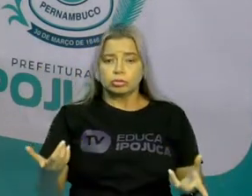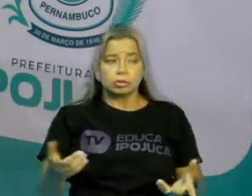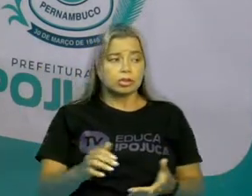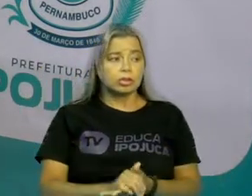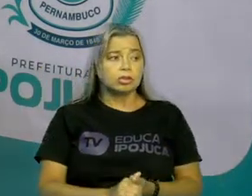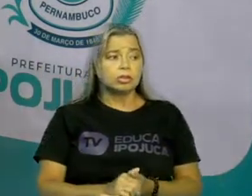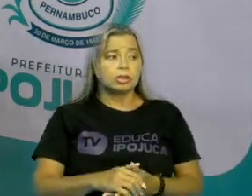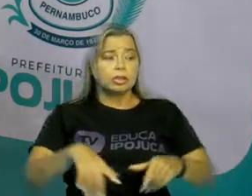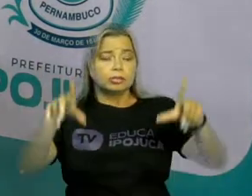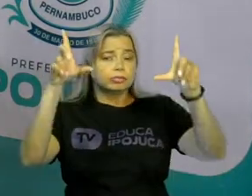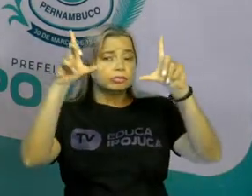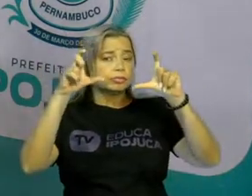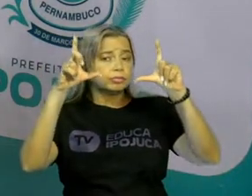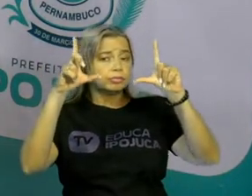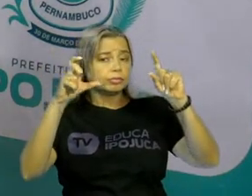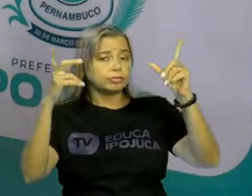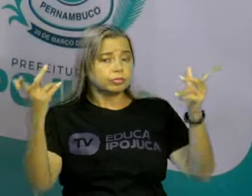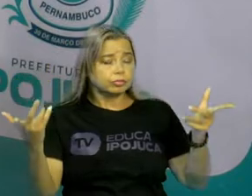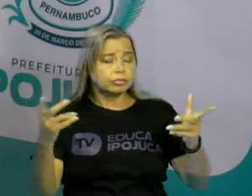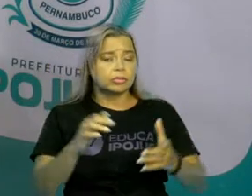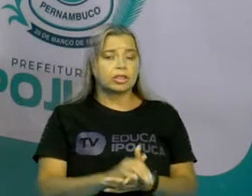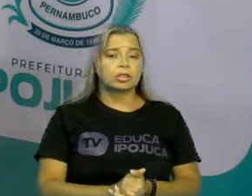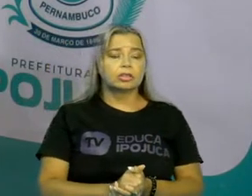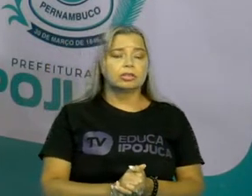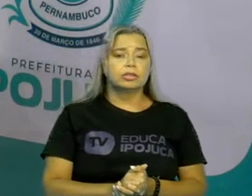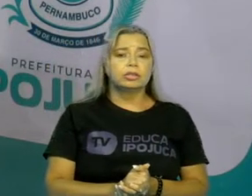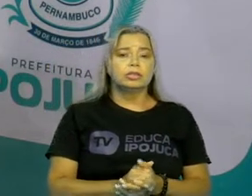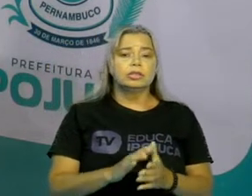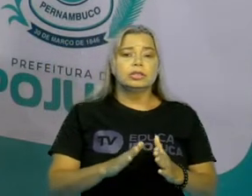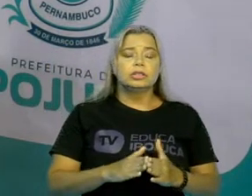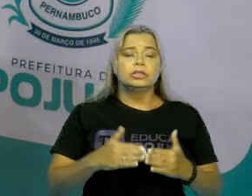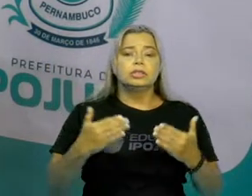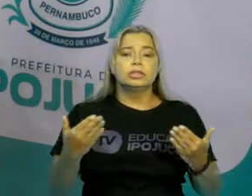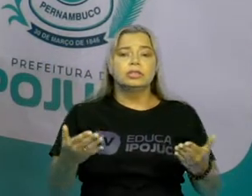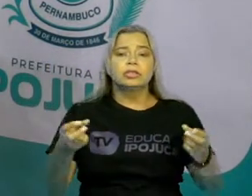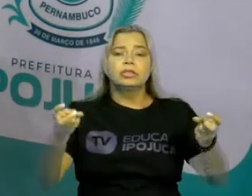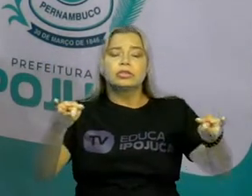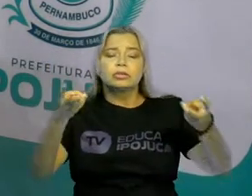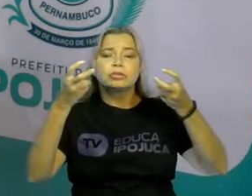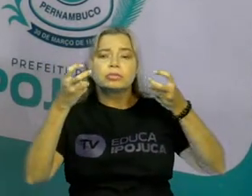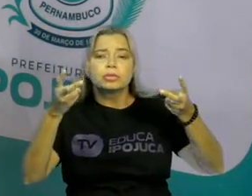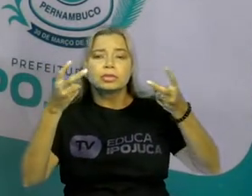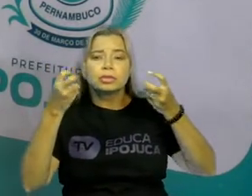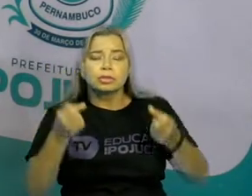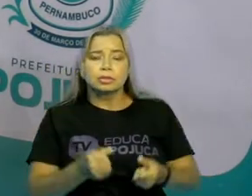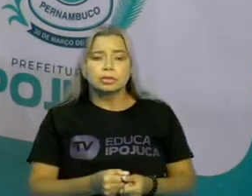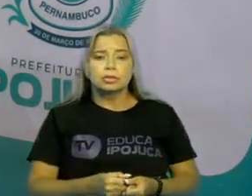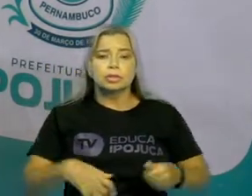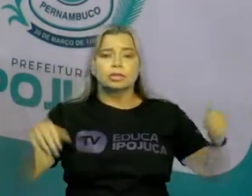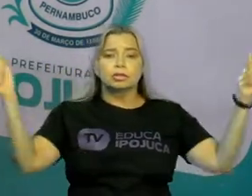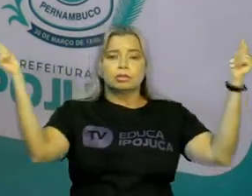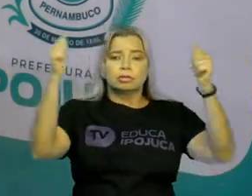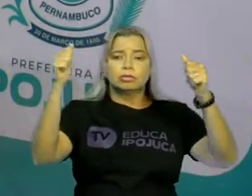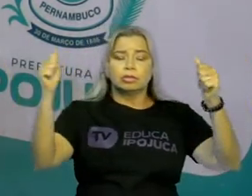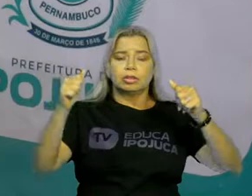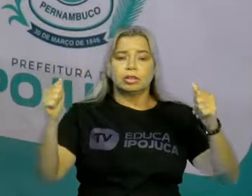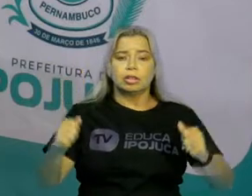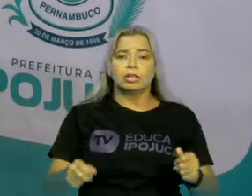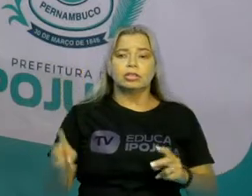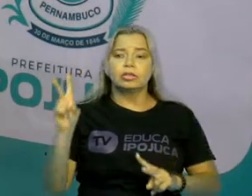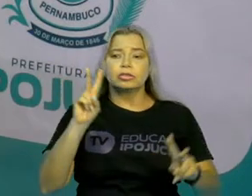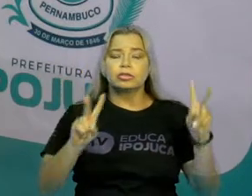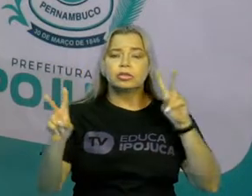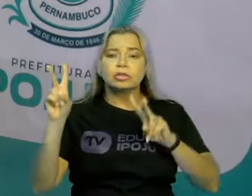fotográfico. Sendo assim, a gente pode perceber que as artes visuais, elas têm formas